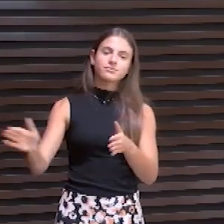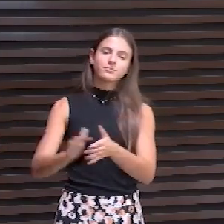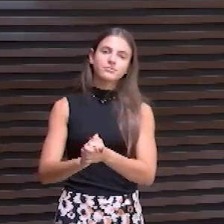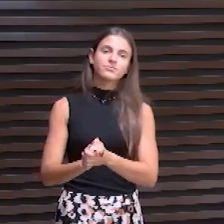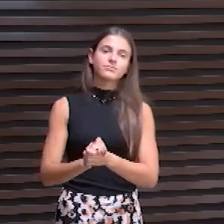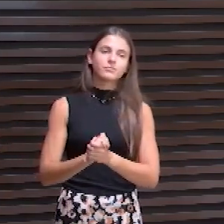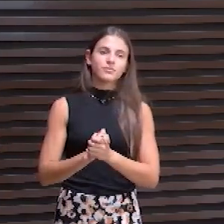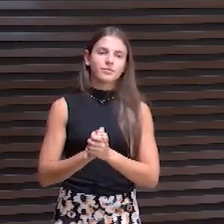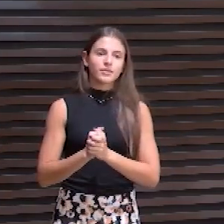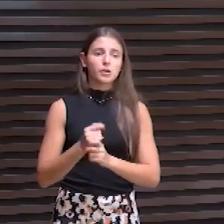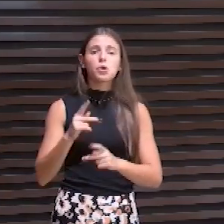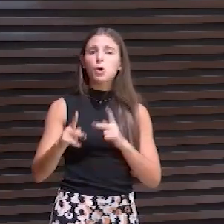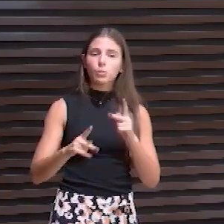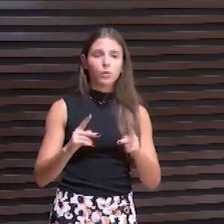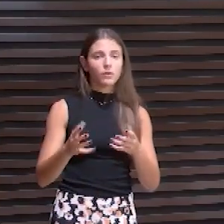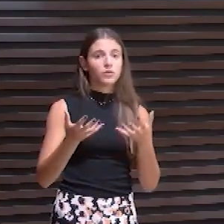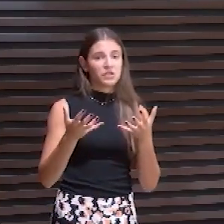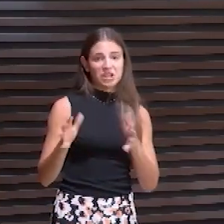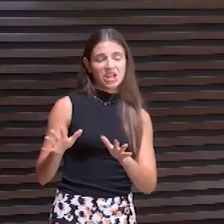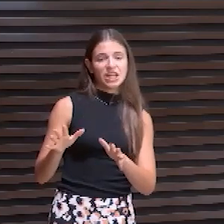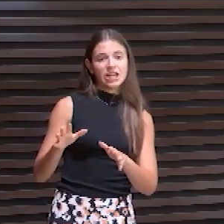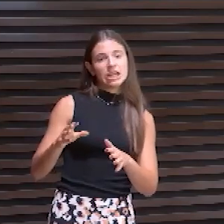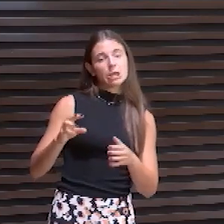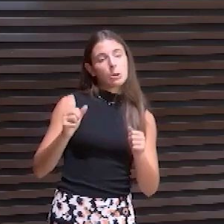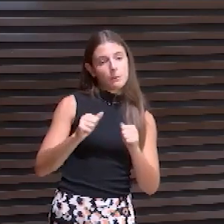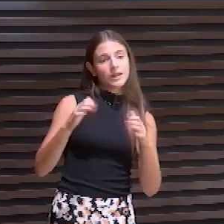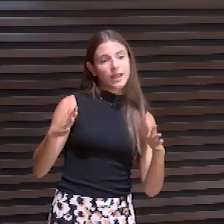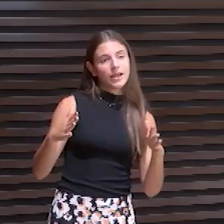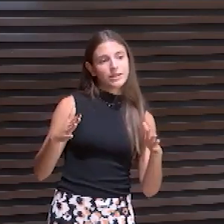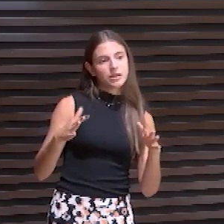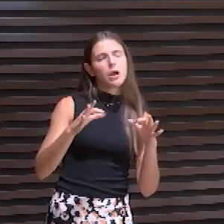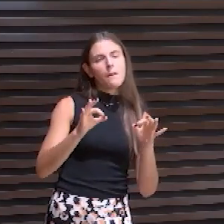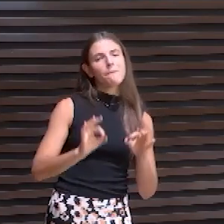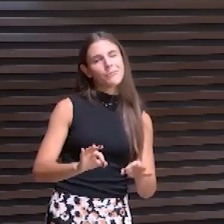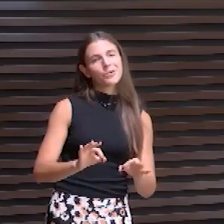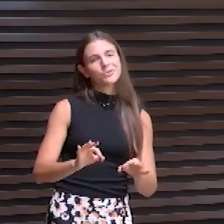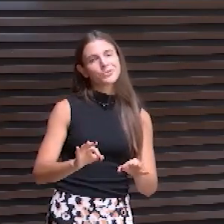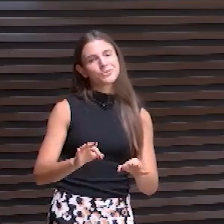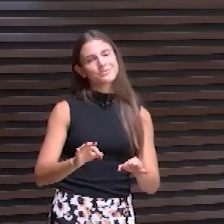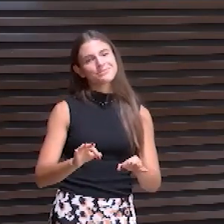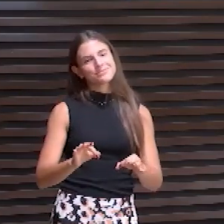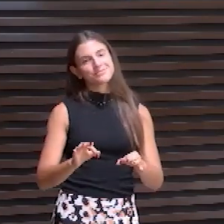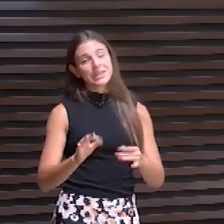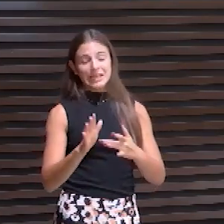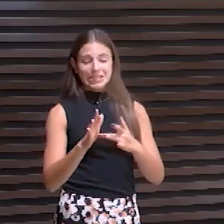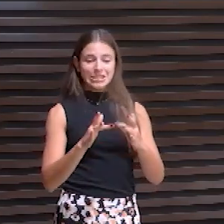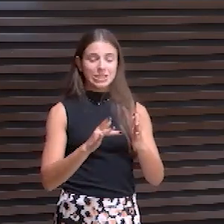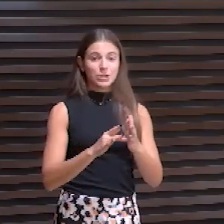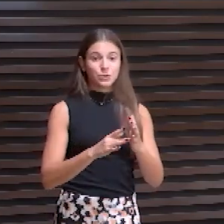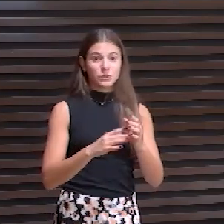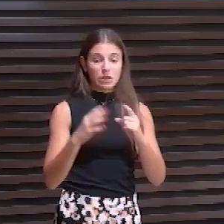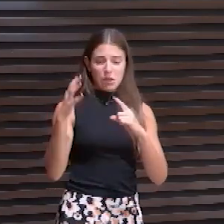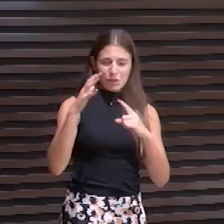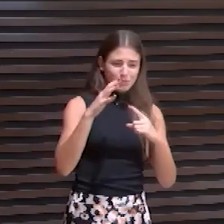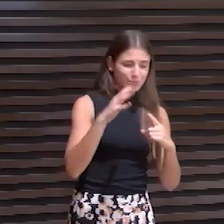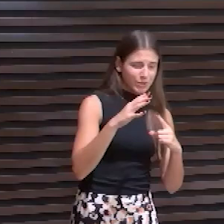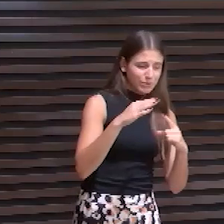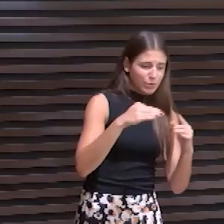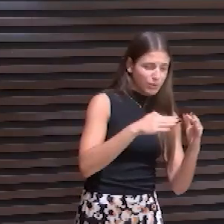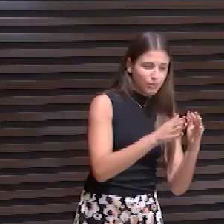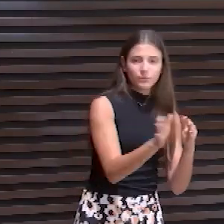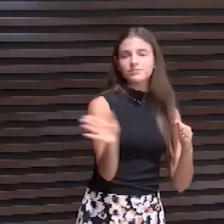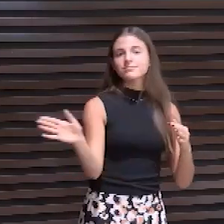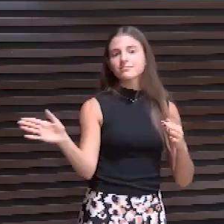Eles não queriam um milagre? Olha o milagre aí. Eles não queriam tanto um milagre? Olha o milagre. Jesus estava encurralado, passou por entre